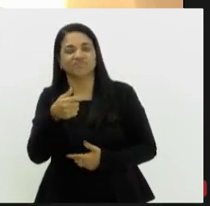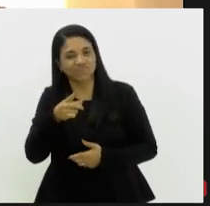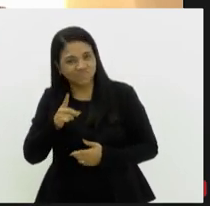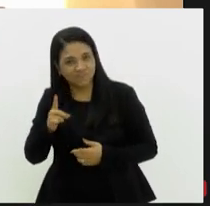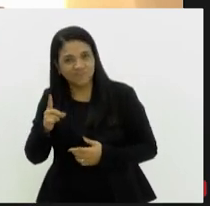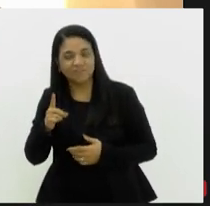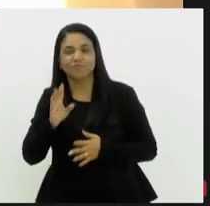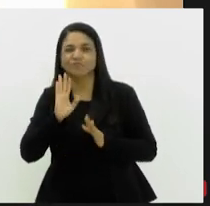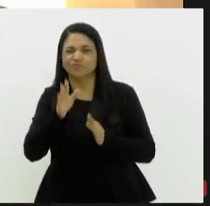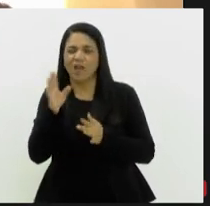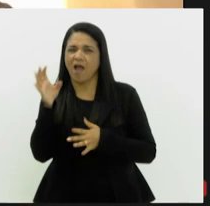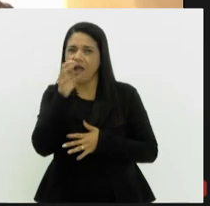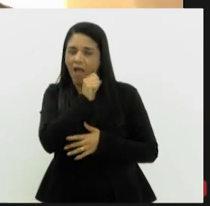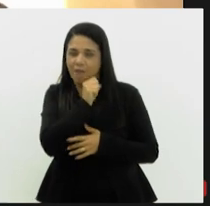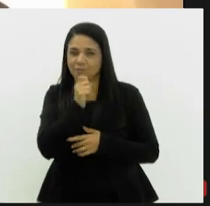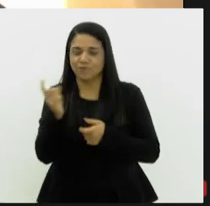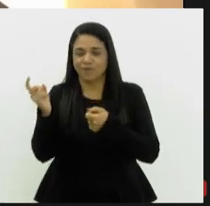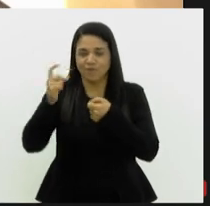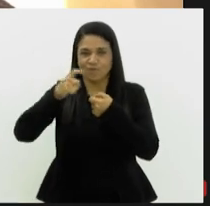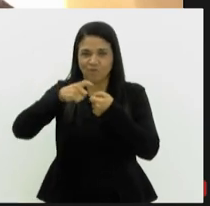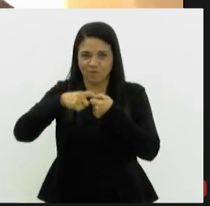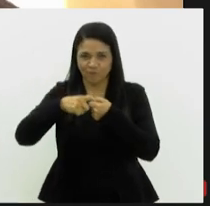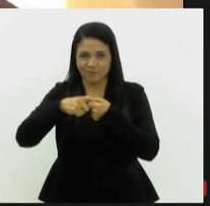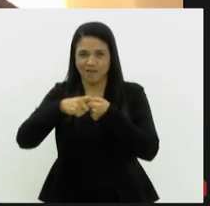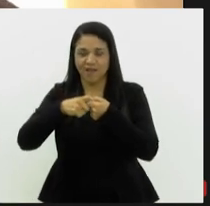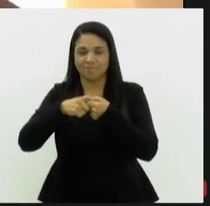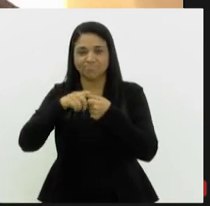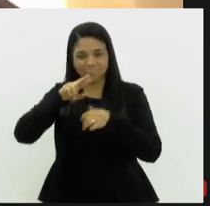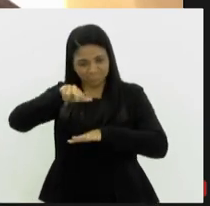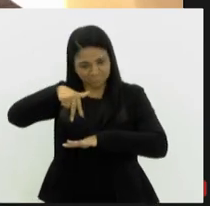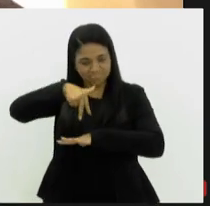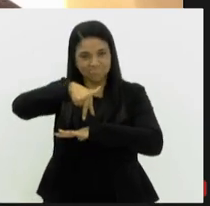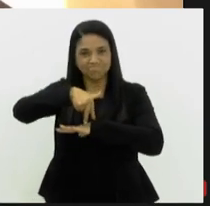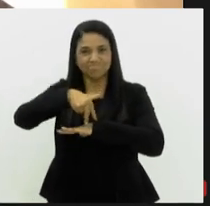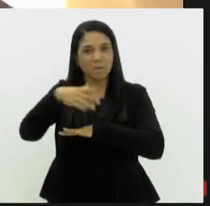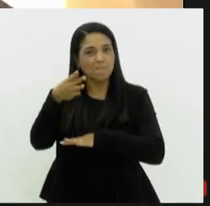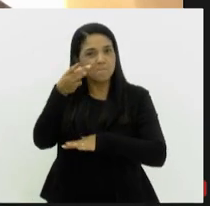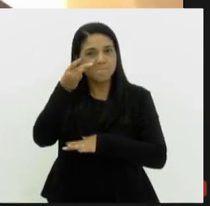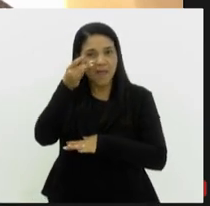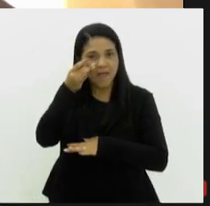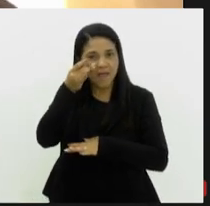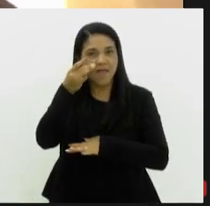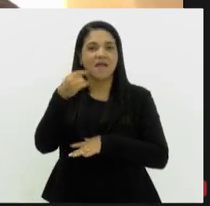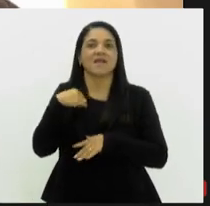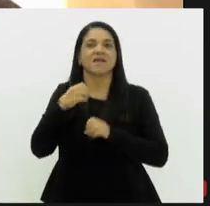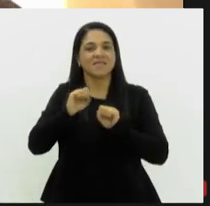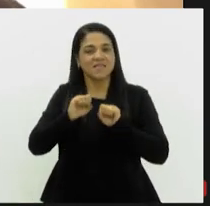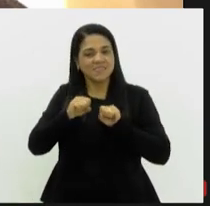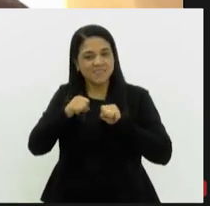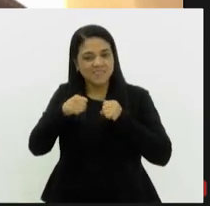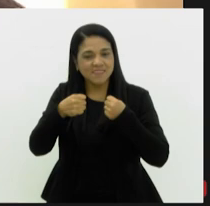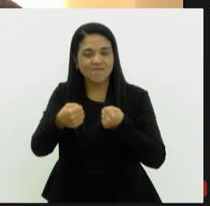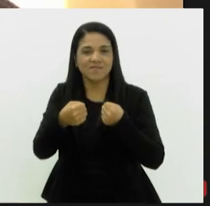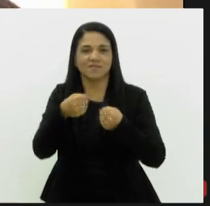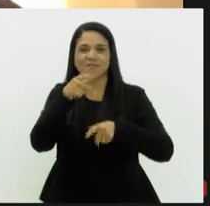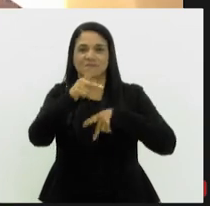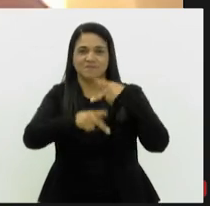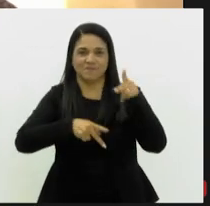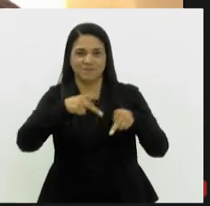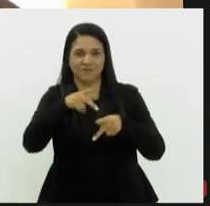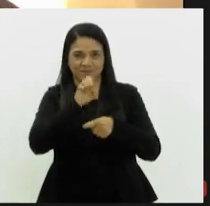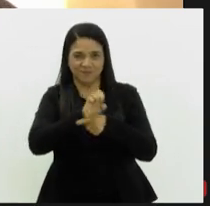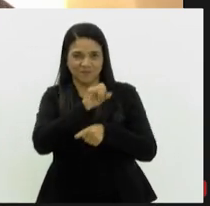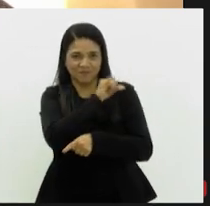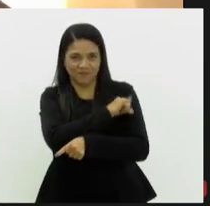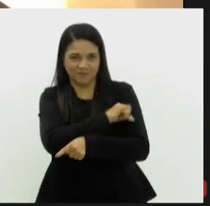aí, não é, de viva voz, combatendo e defendendo o povo do estado do Rio de Janeiro.